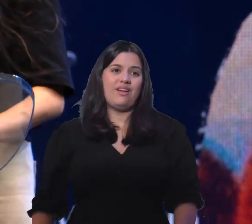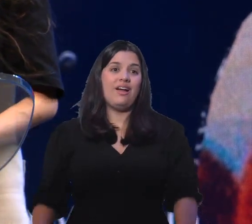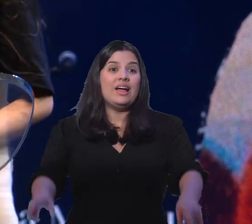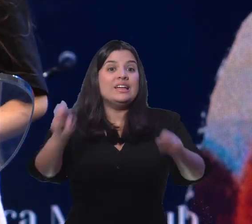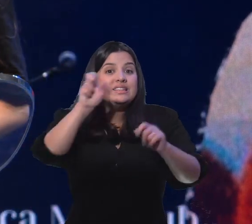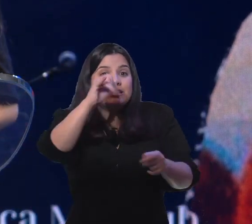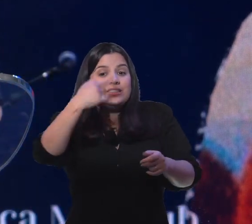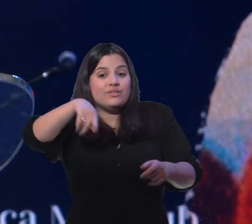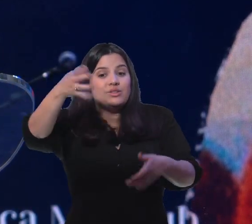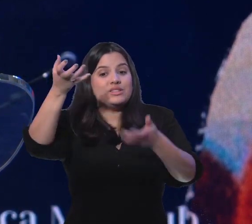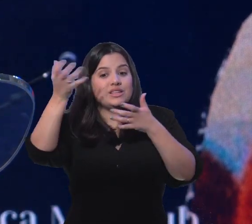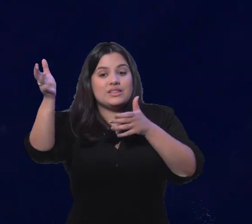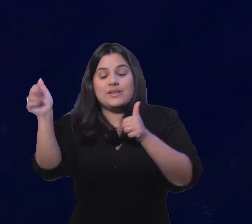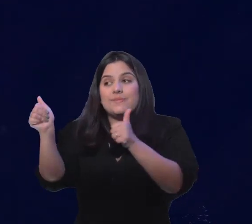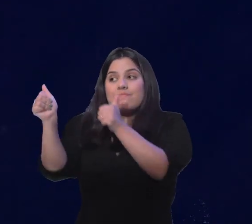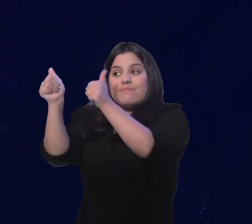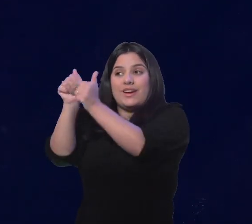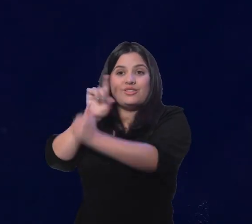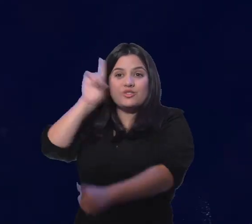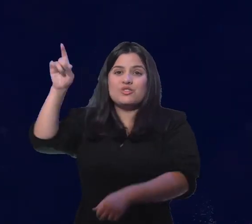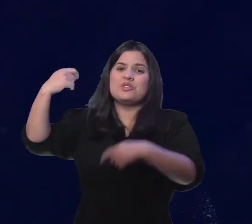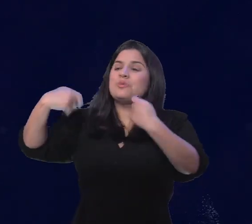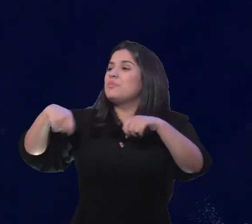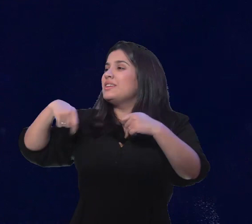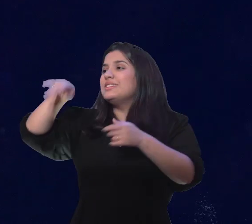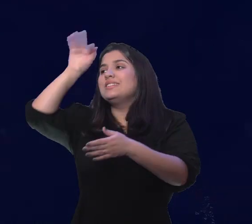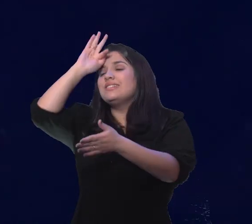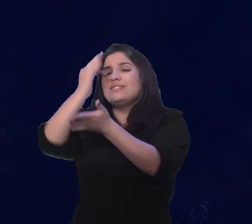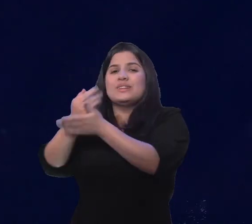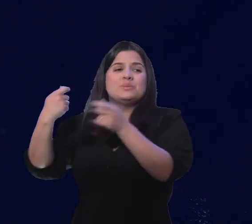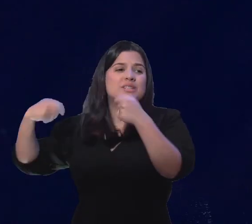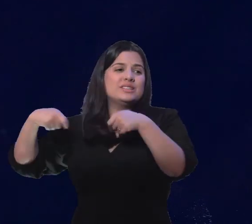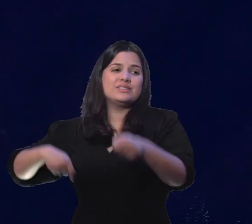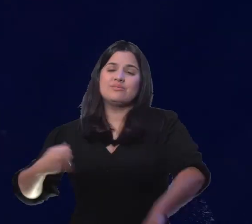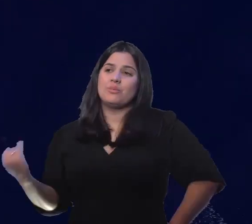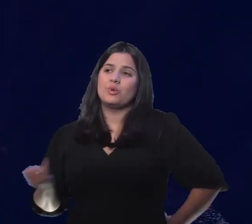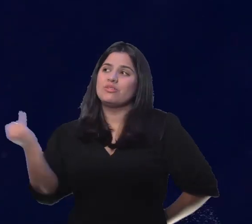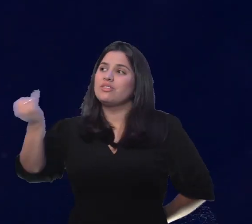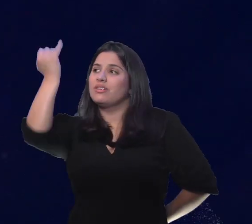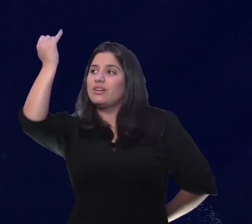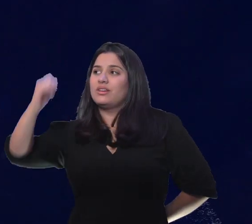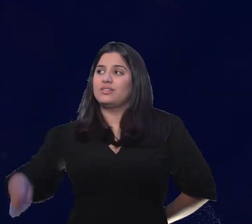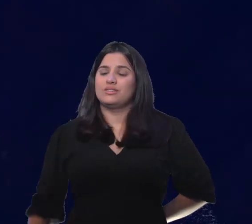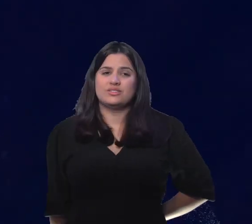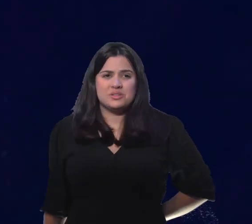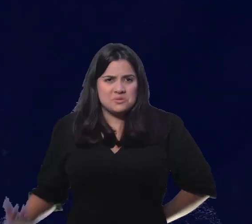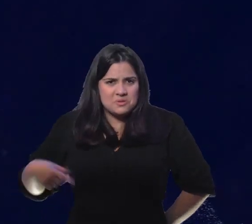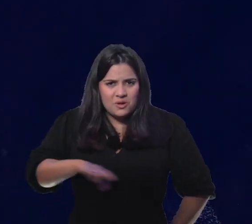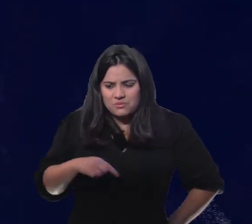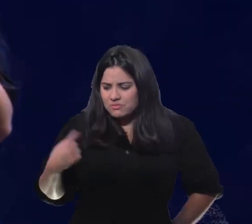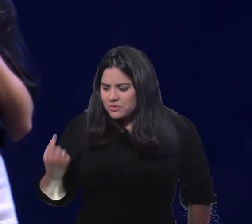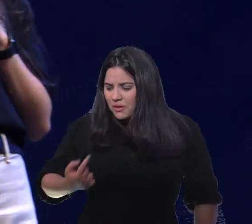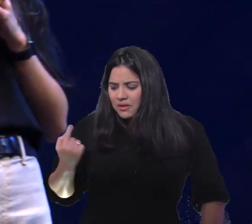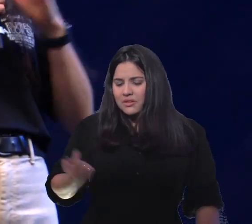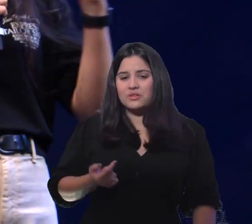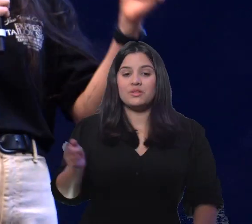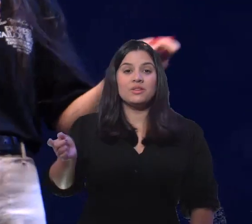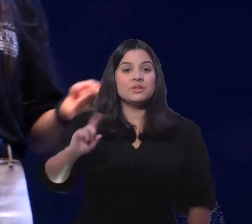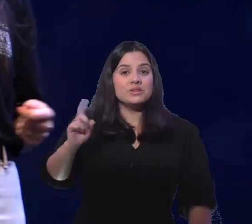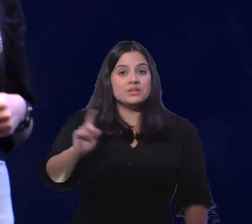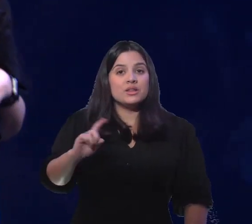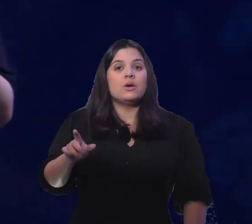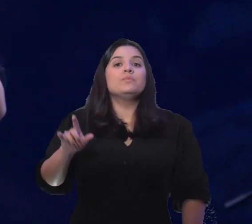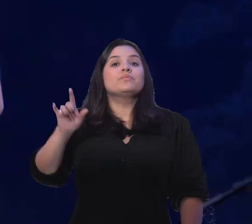Deus deve crer que Ele existe e que recompensa aqueles que o buscam. A gente não está sozinho. E o mesmo Deus que